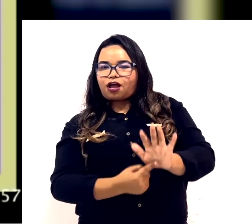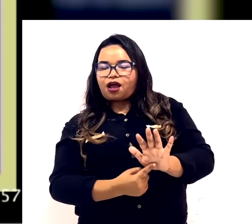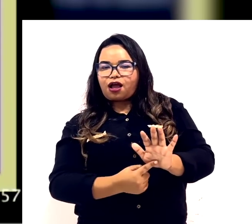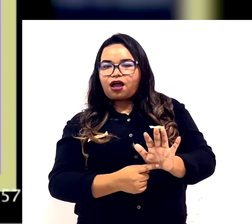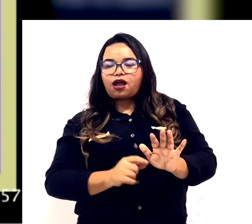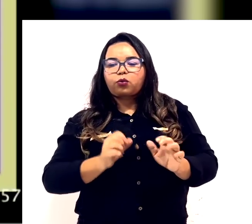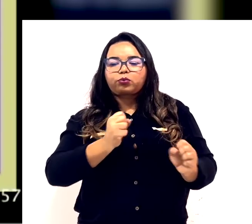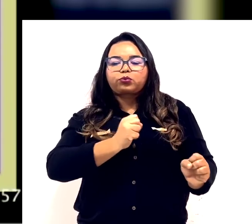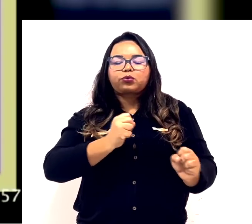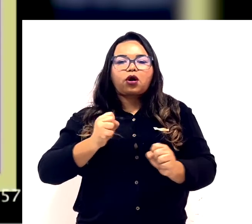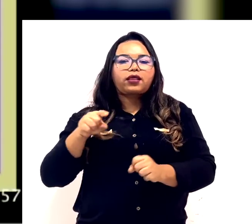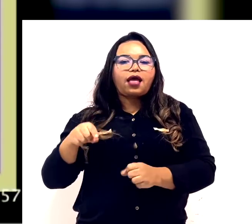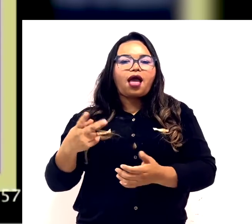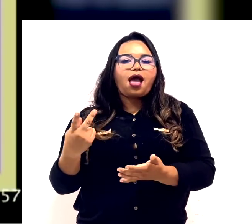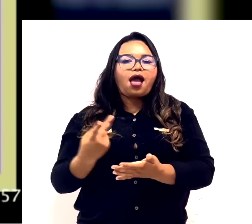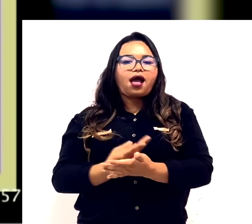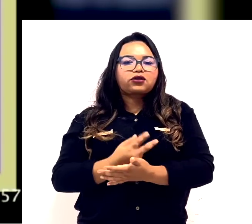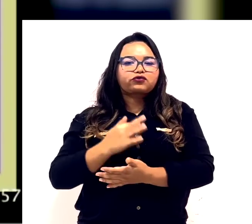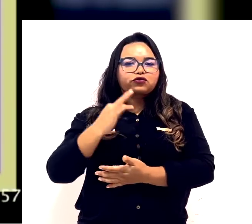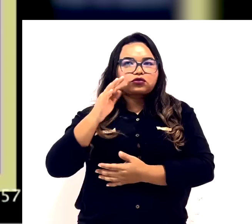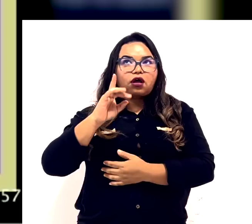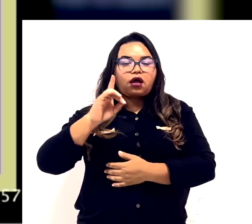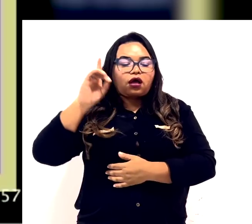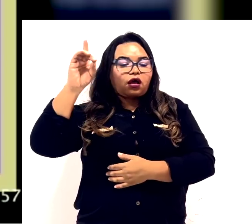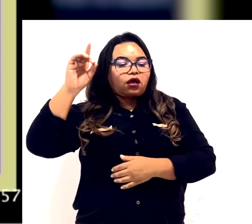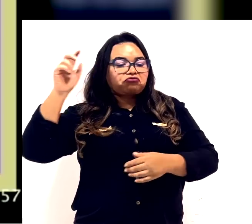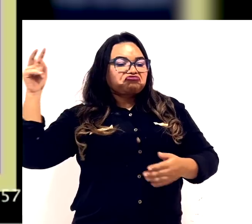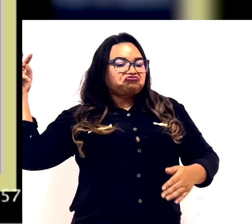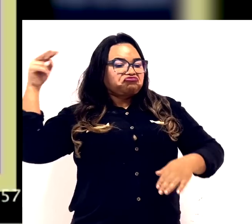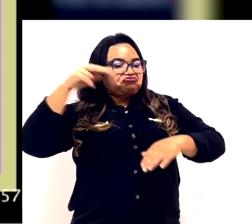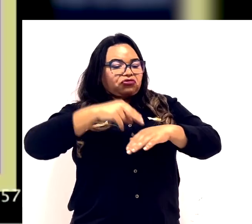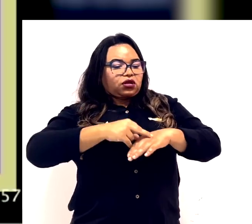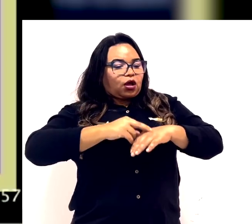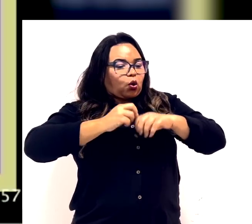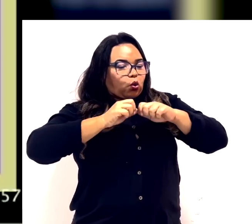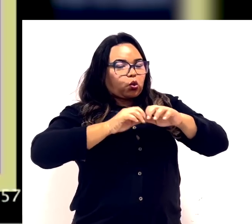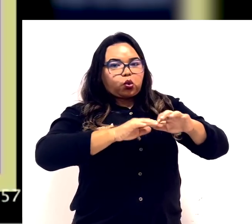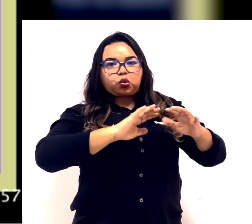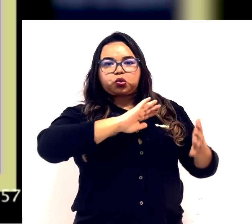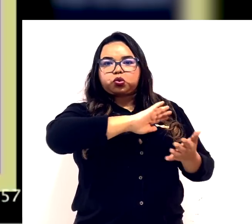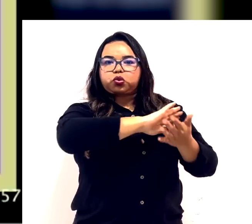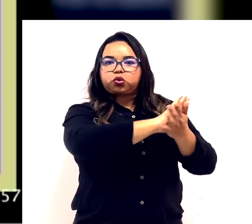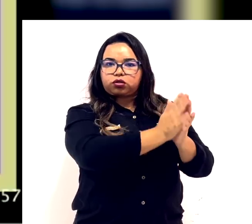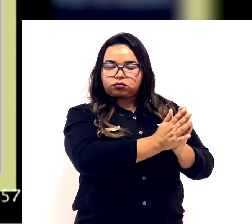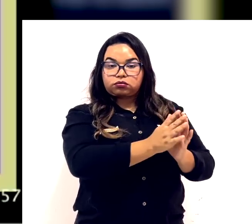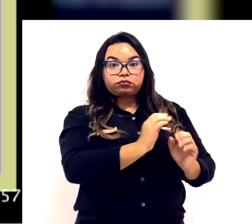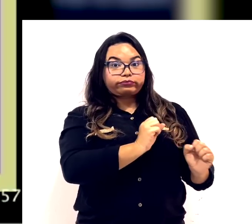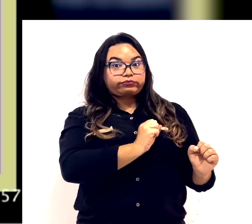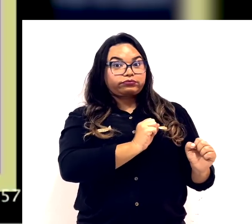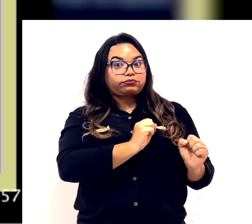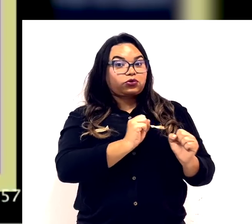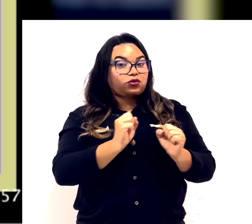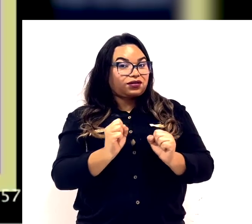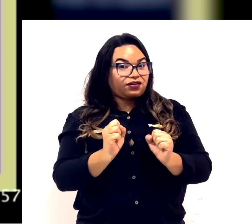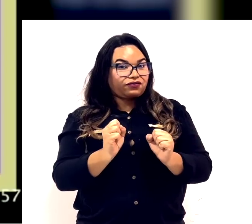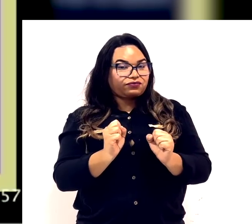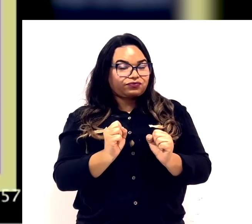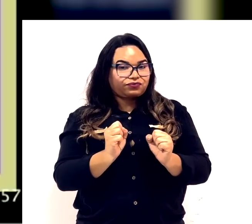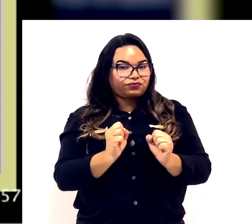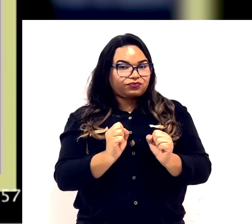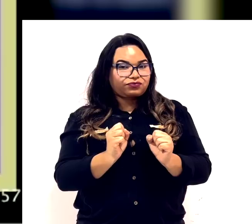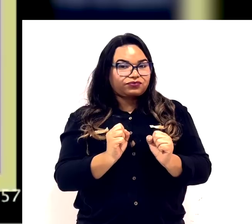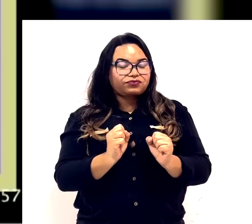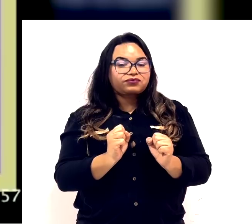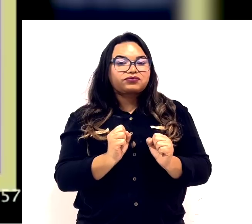pelo esplendor da sua vinda. Portanto, este poder será levantado quando algo que o detém seja tirado,